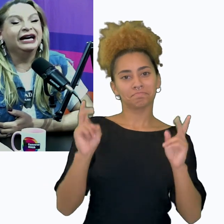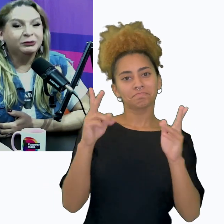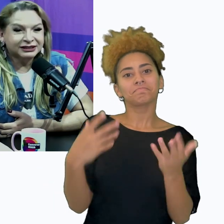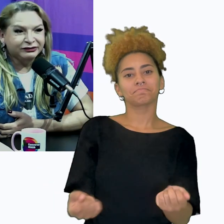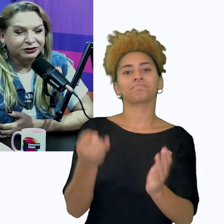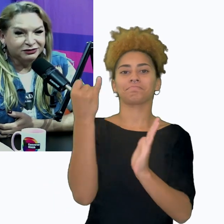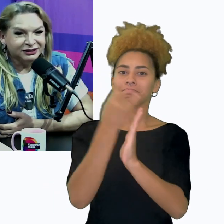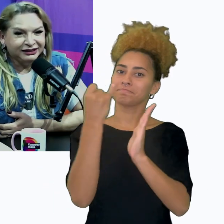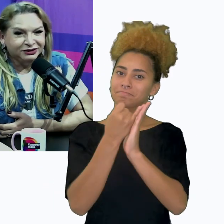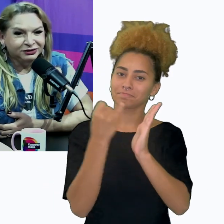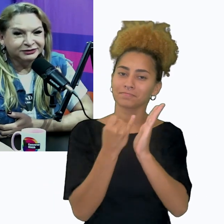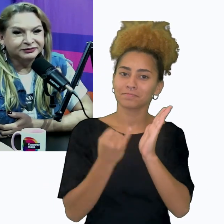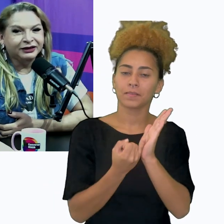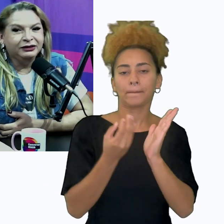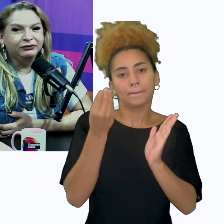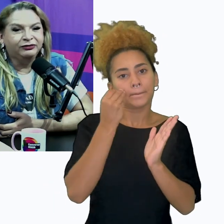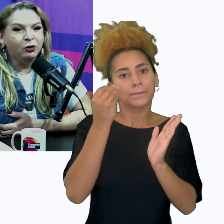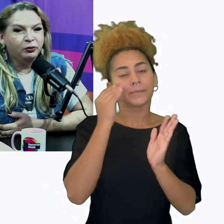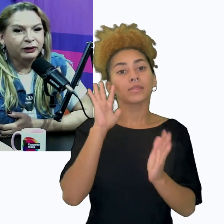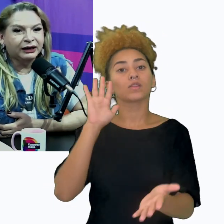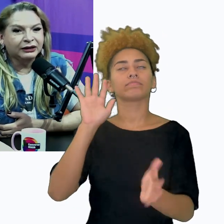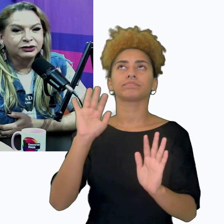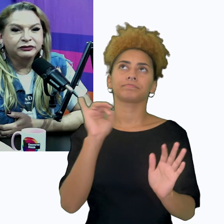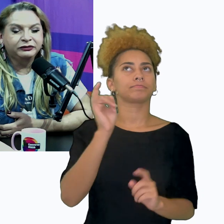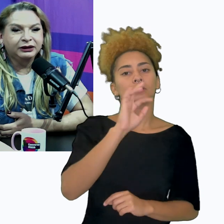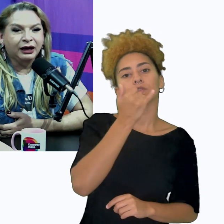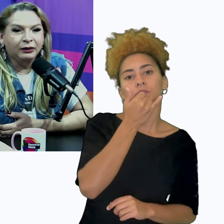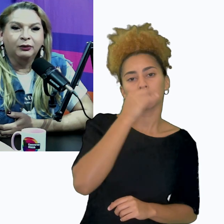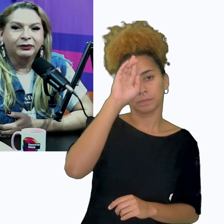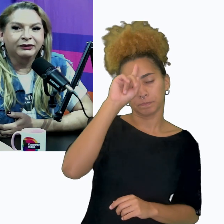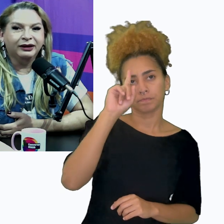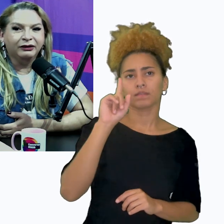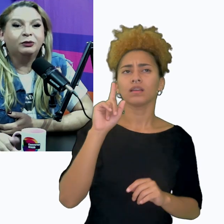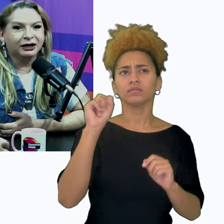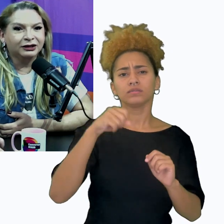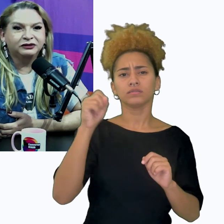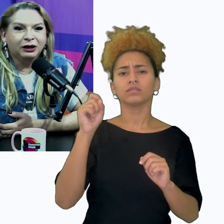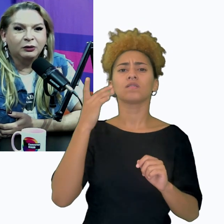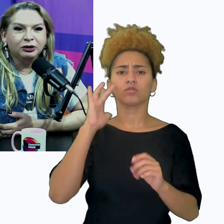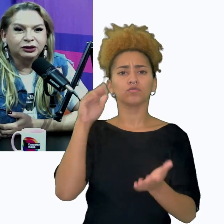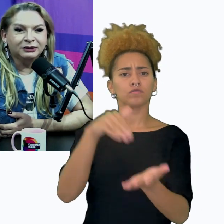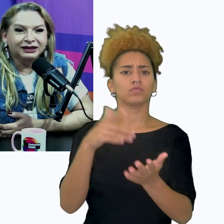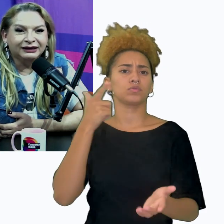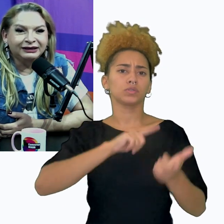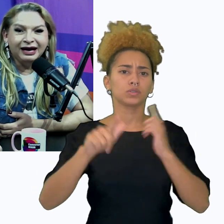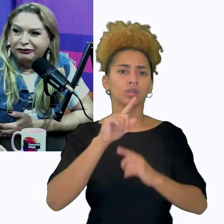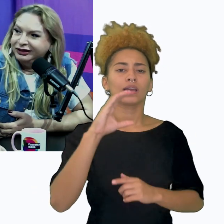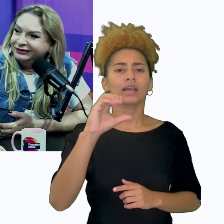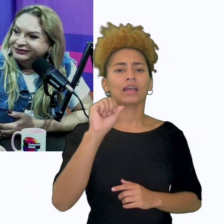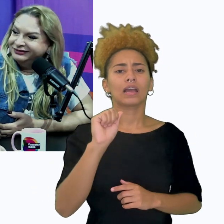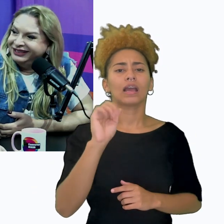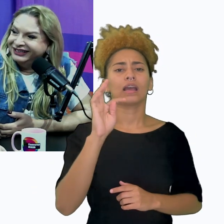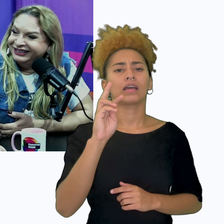E aí eu me inscrevo no Novos Talentos e vou pra grande final. Não, eu vou pra grande final com uma menina chamada Katrina